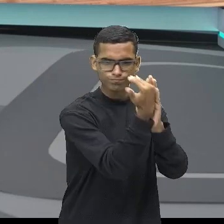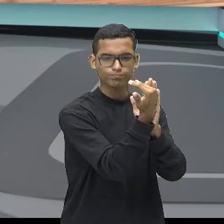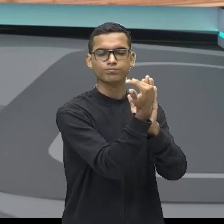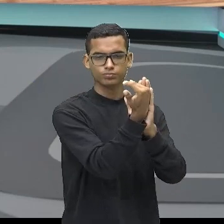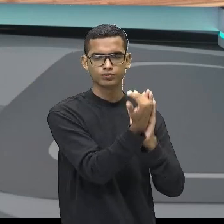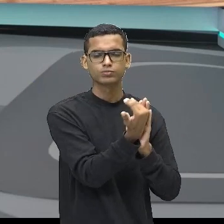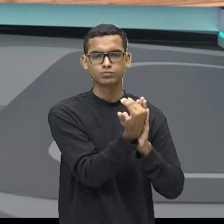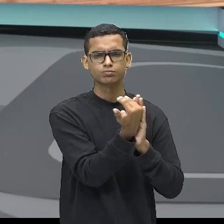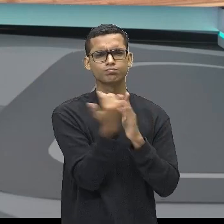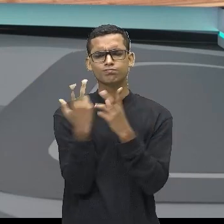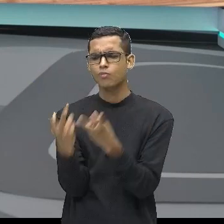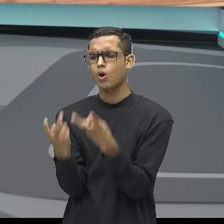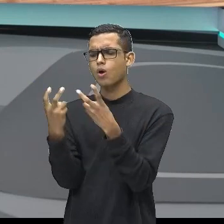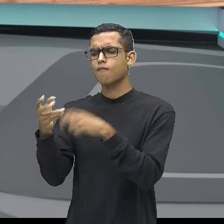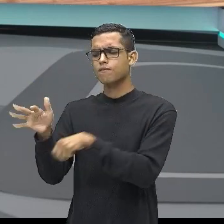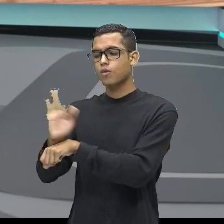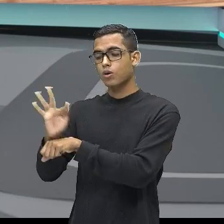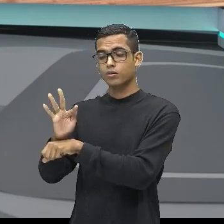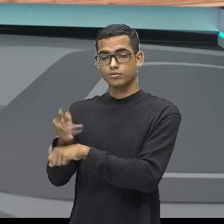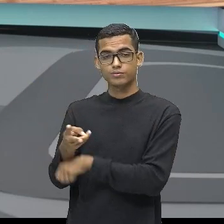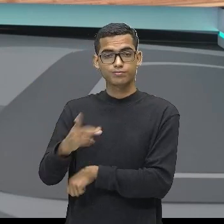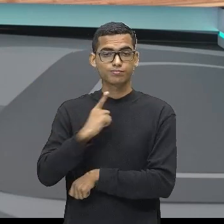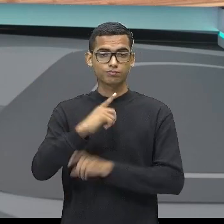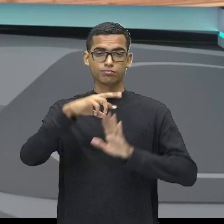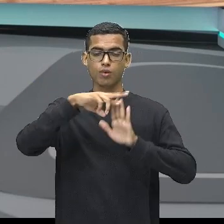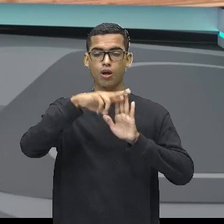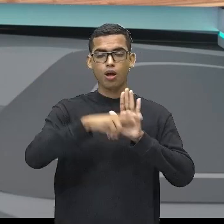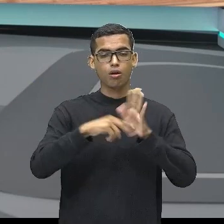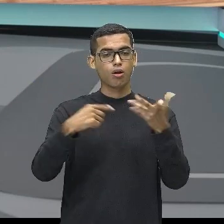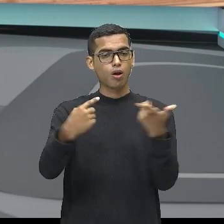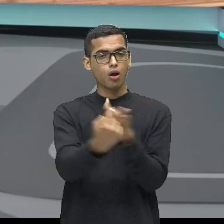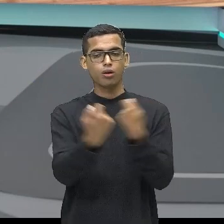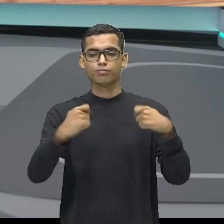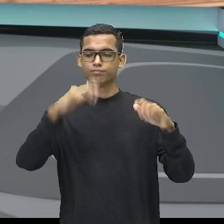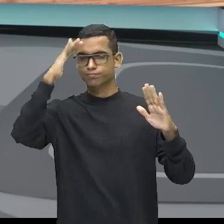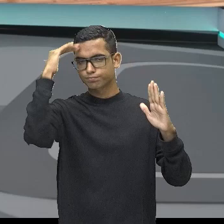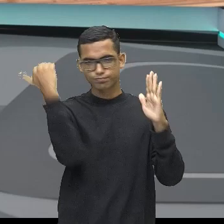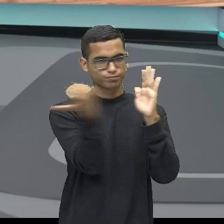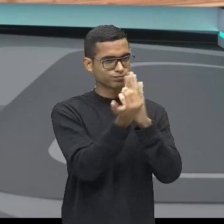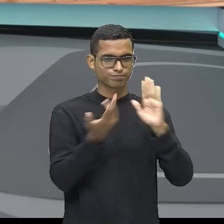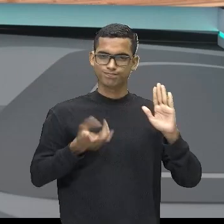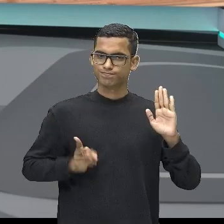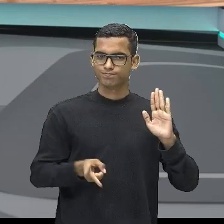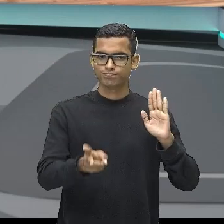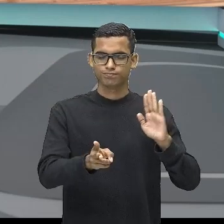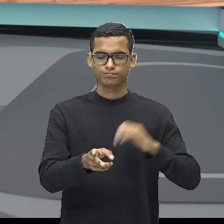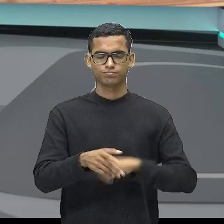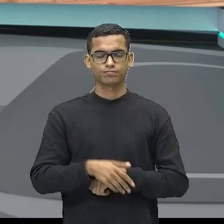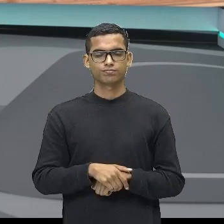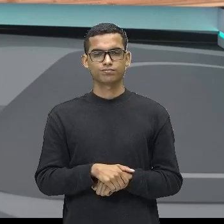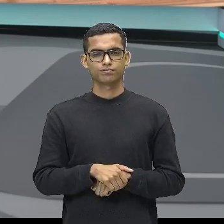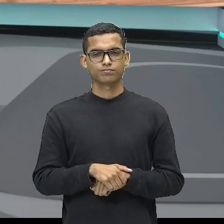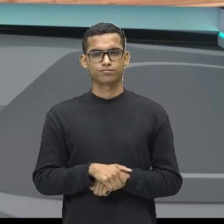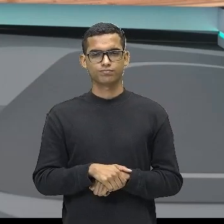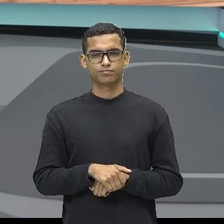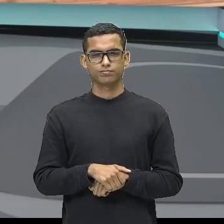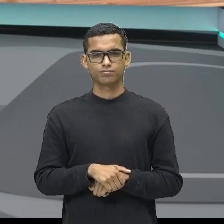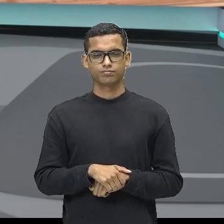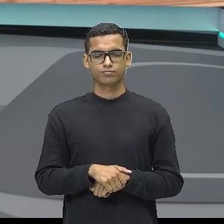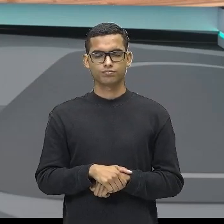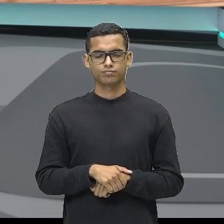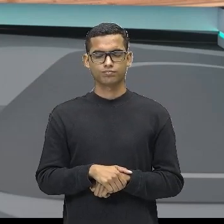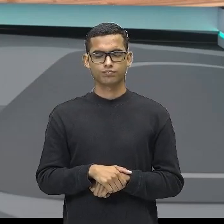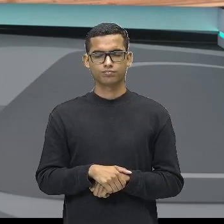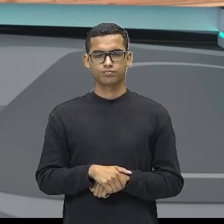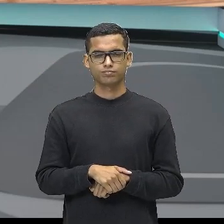de linguagem se segue as regras, se segue as normas, ok? Percebam também que a configuração do